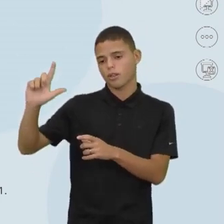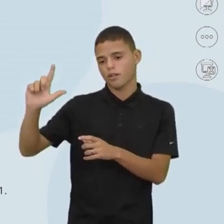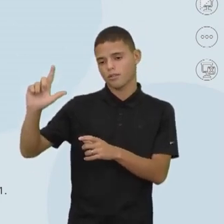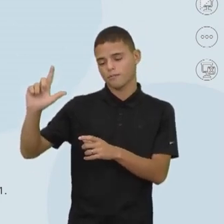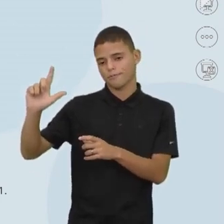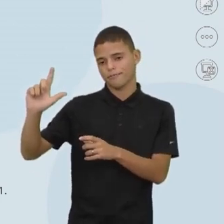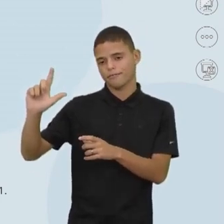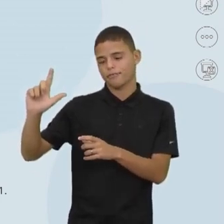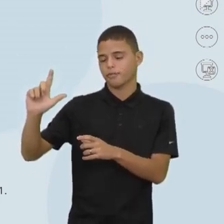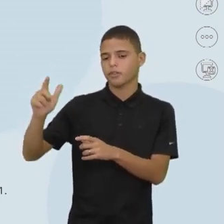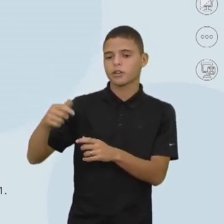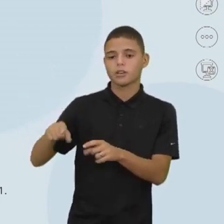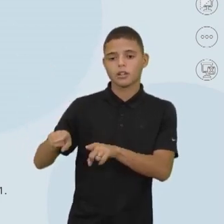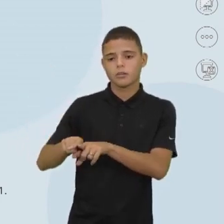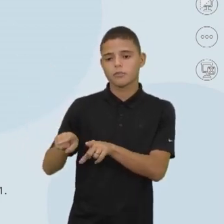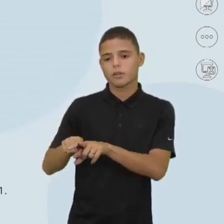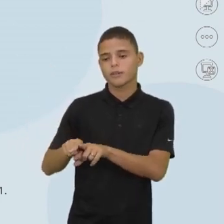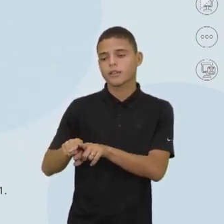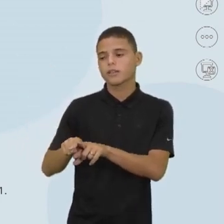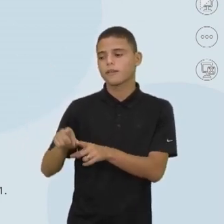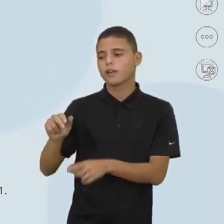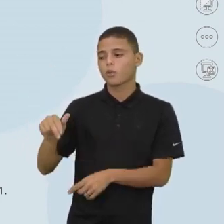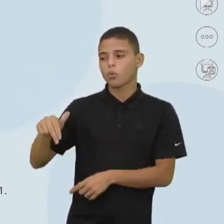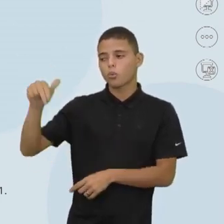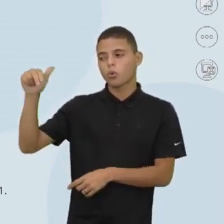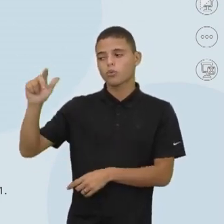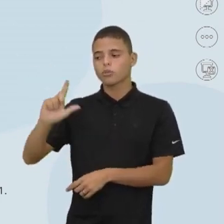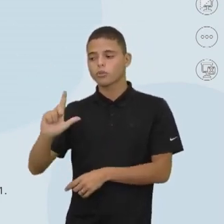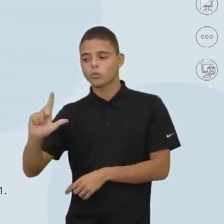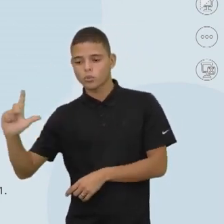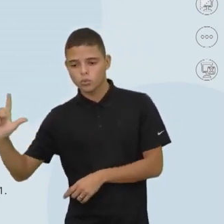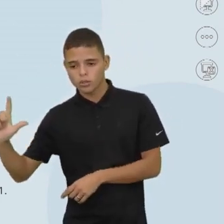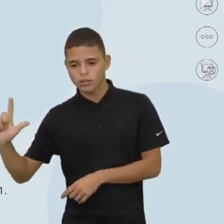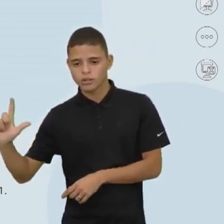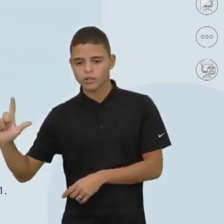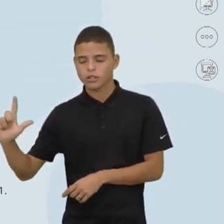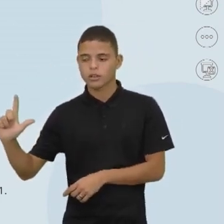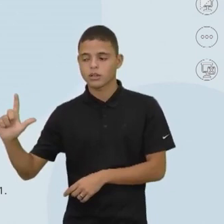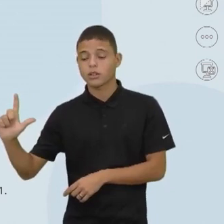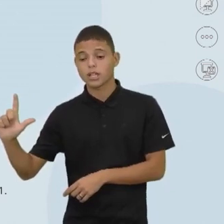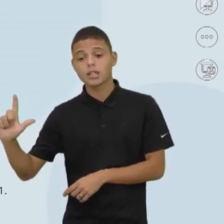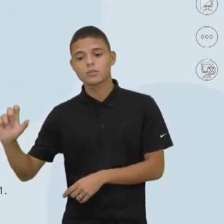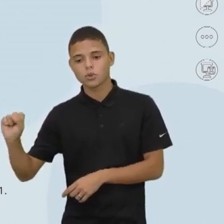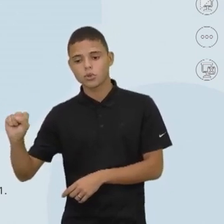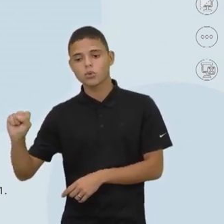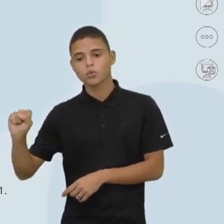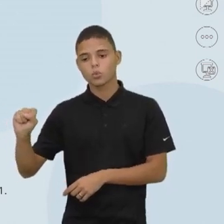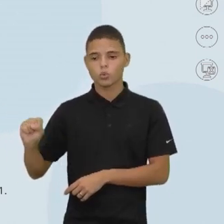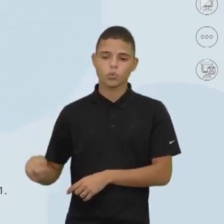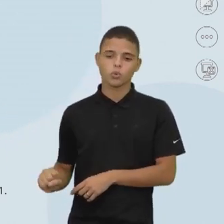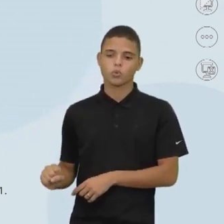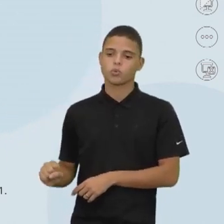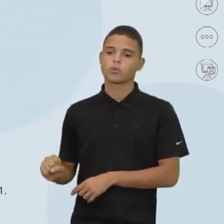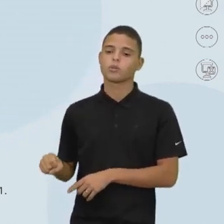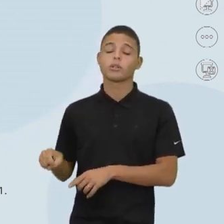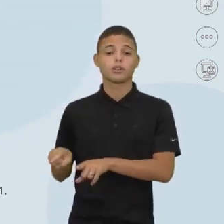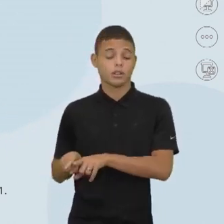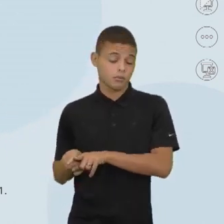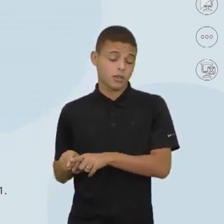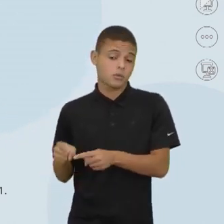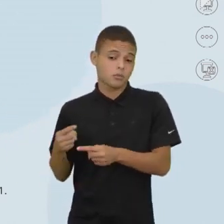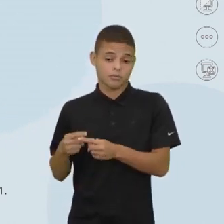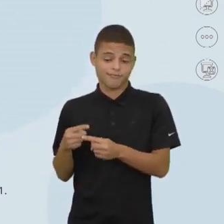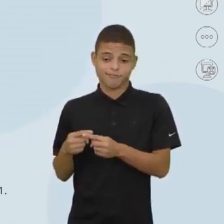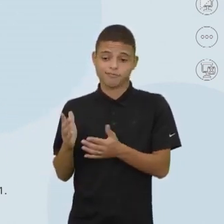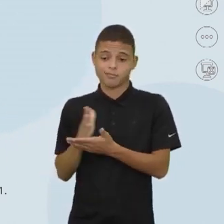e ele está tanto no hemisfério norte como no hemisfério sul por causa das ilhas da